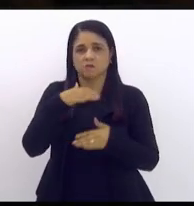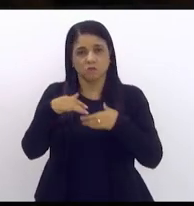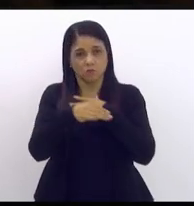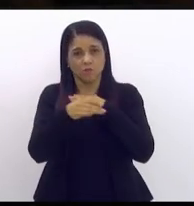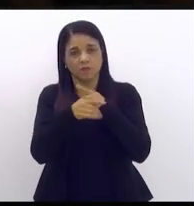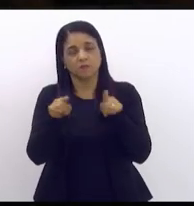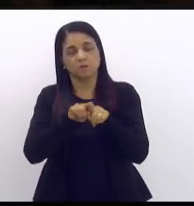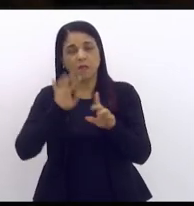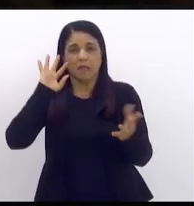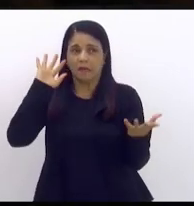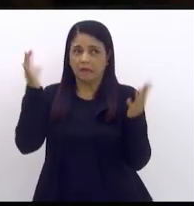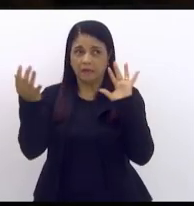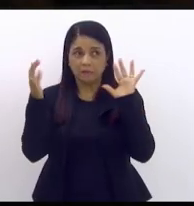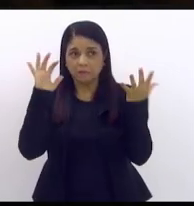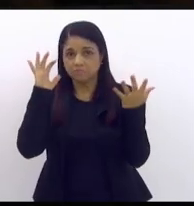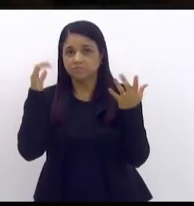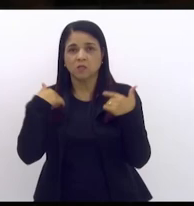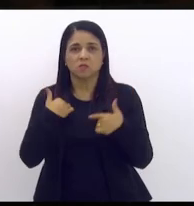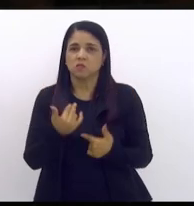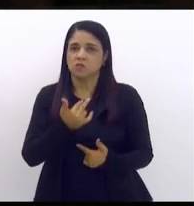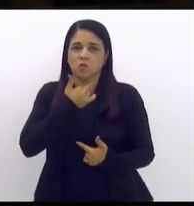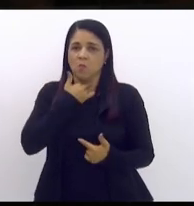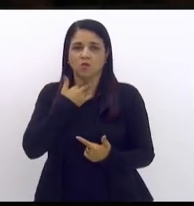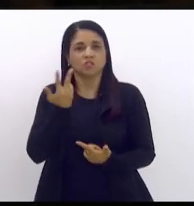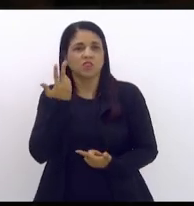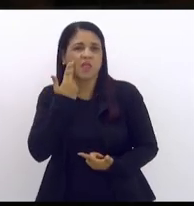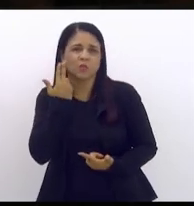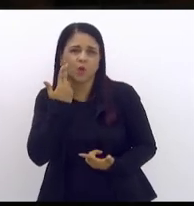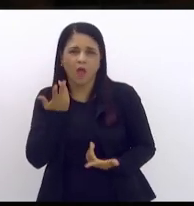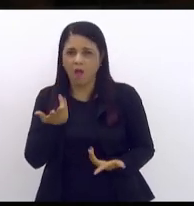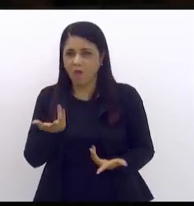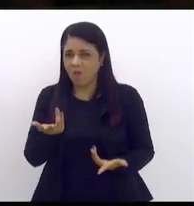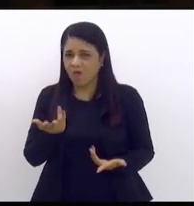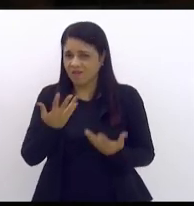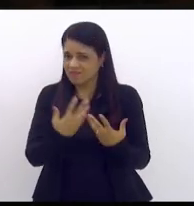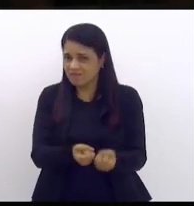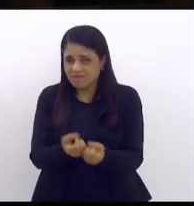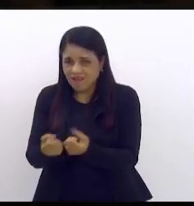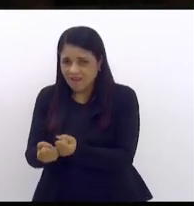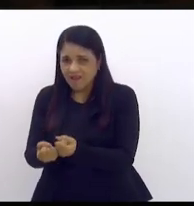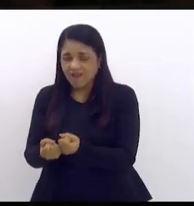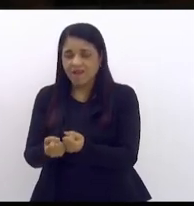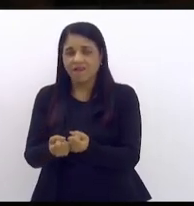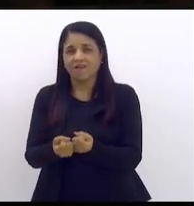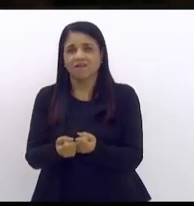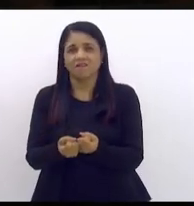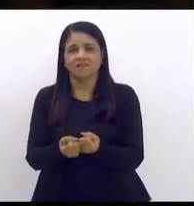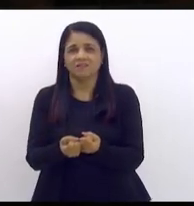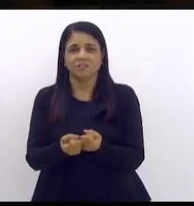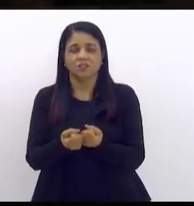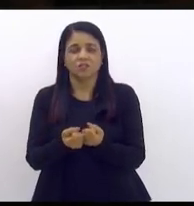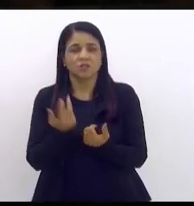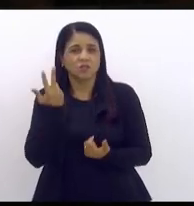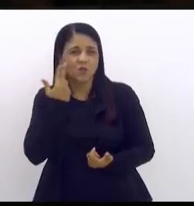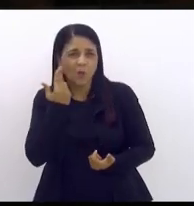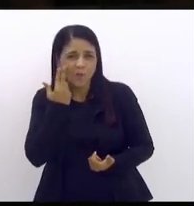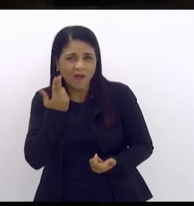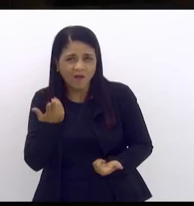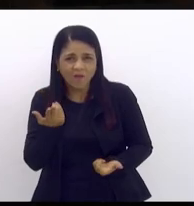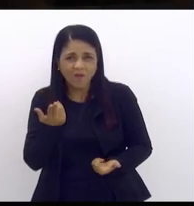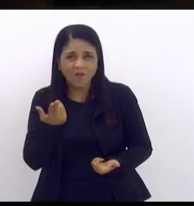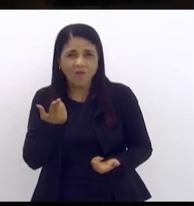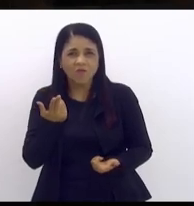climática e a gente não pode mais tratar como natural. A gente não pode mais naturalizar e normalizar